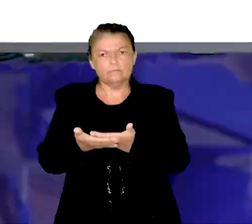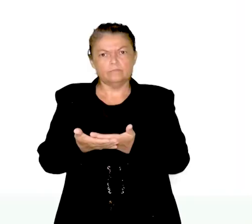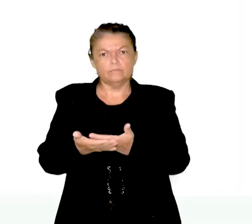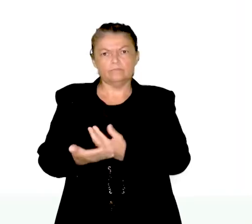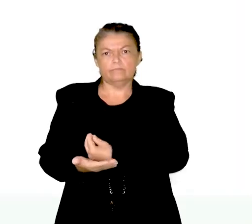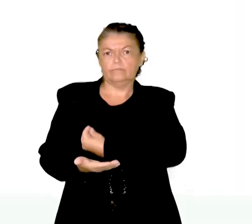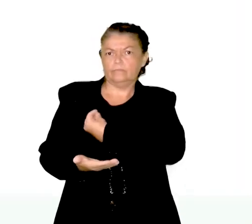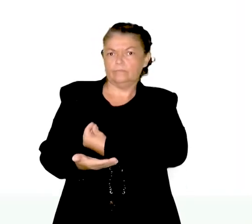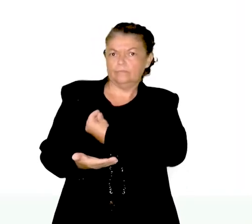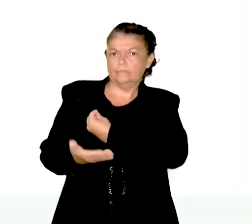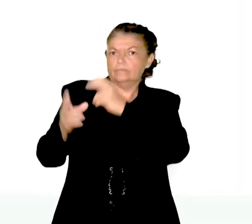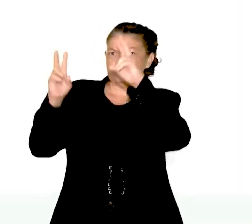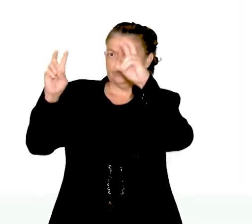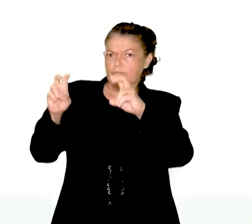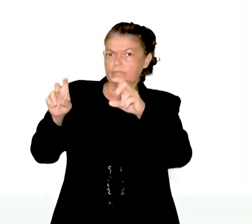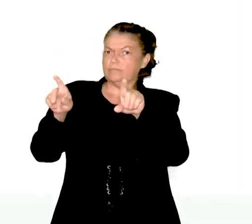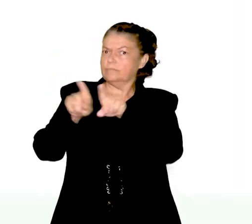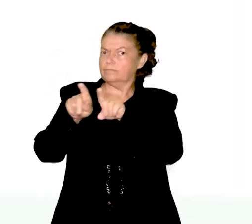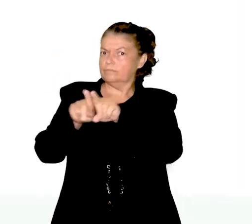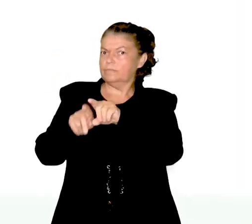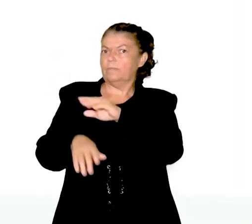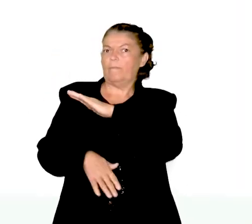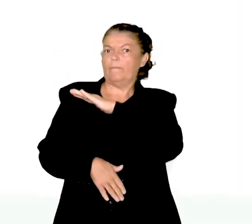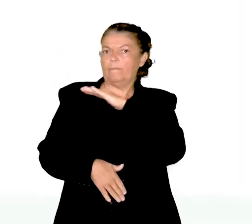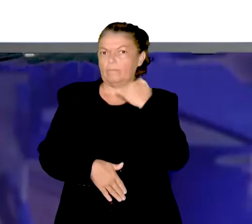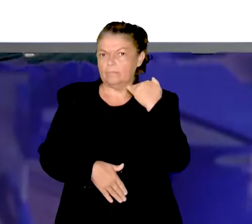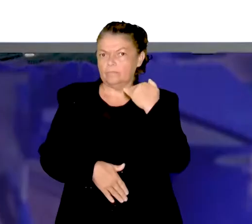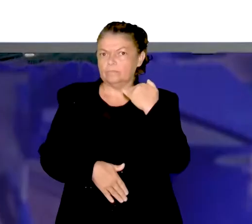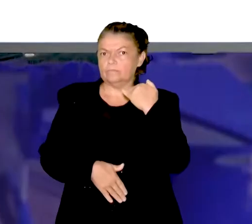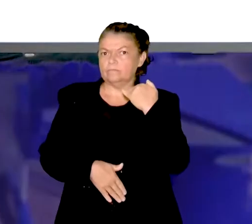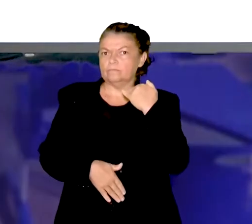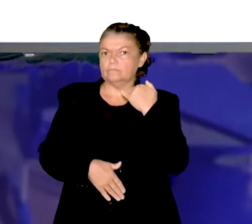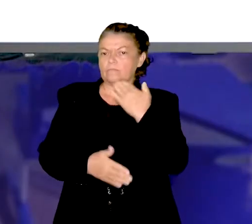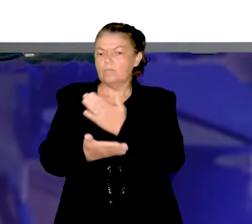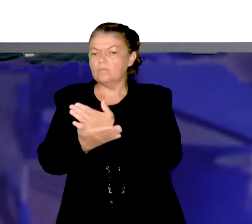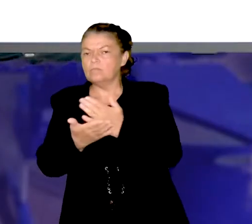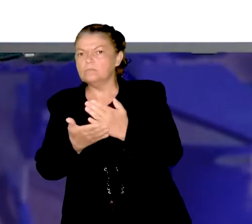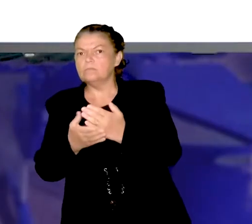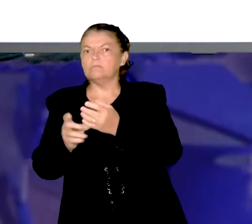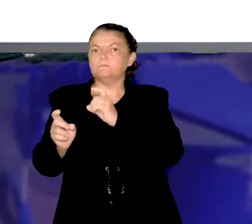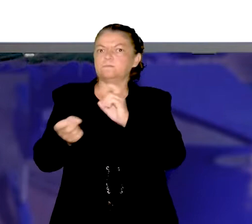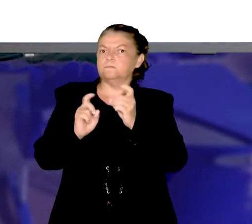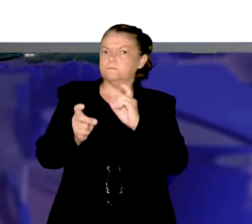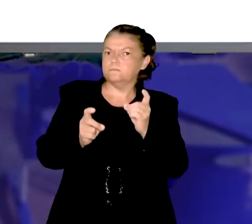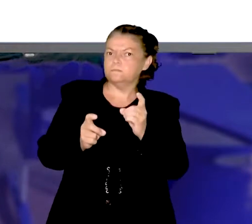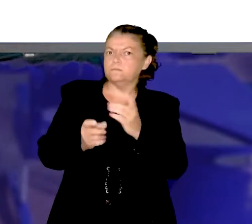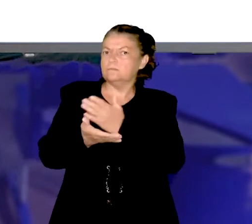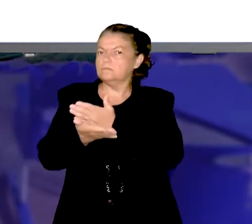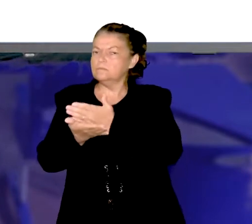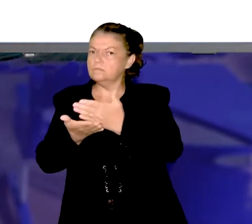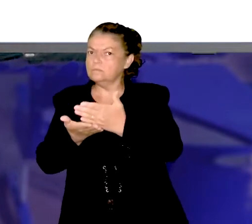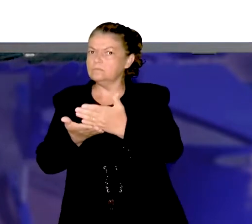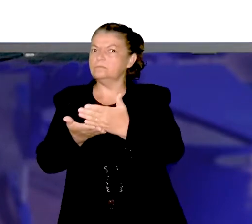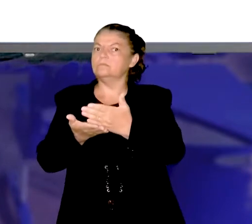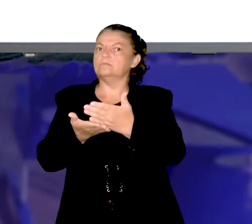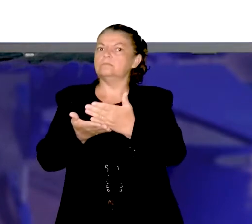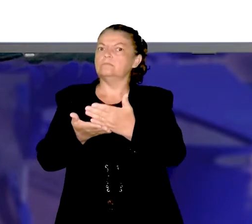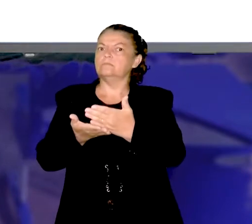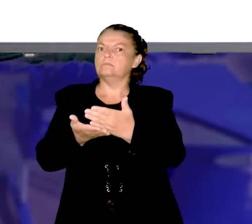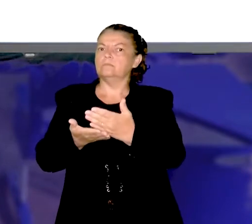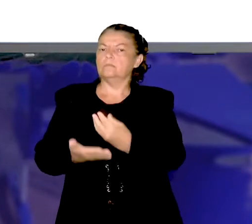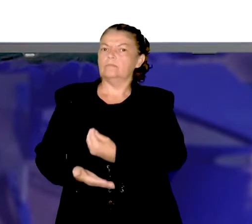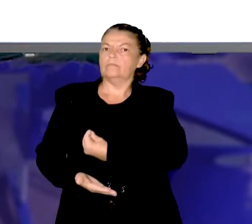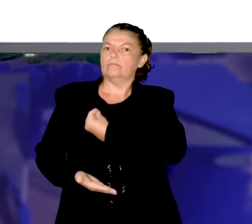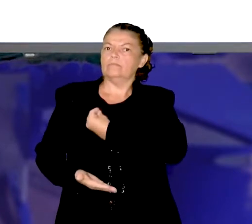Vida e morte. Então, começamos aí a discussão, pelo menos nessa primeira aula, iniciaremos a discussão sobre vida e